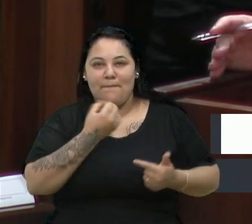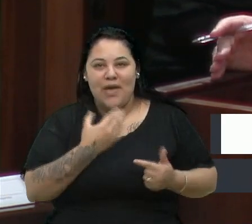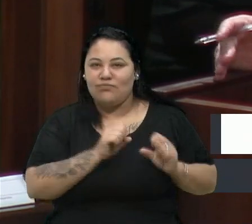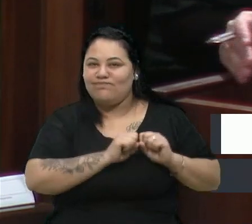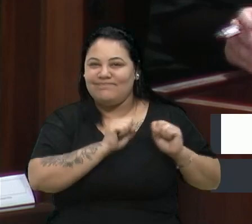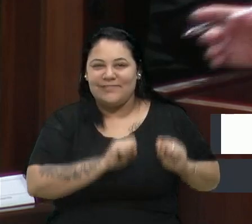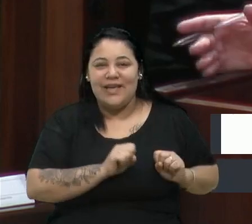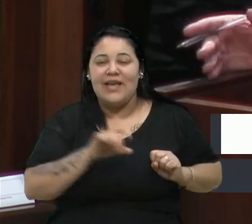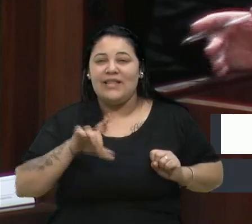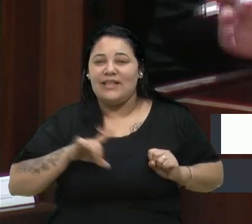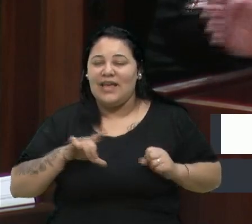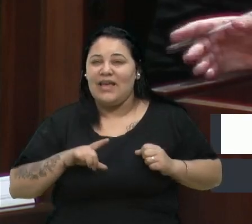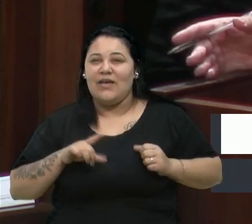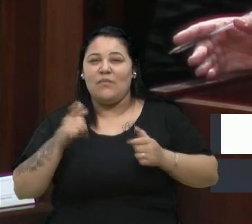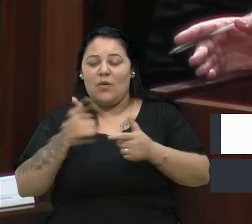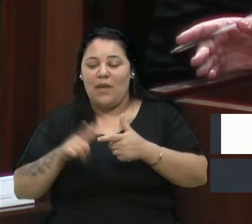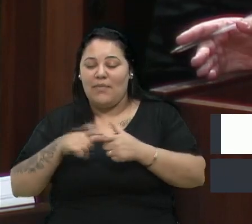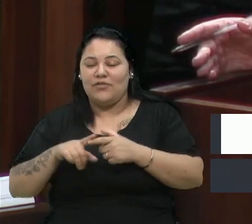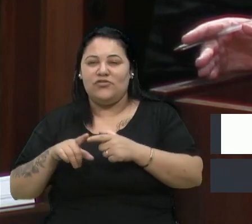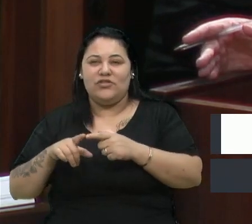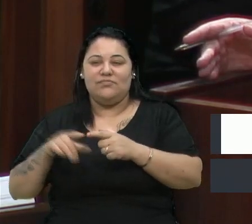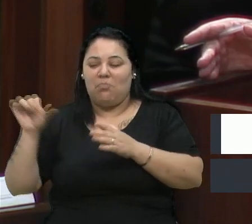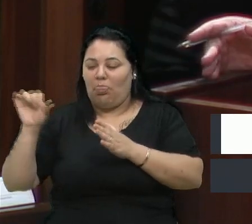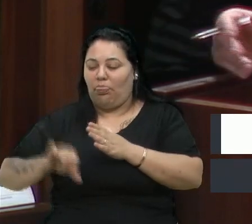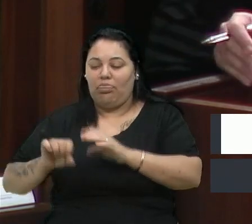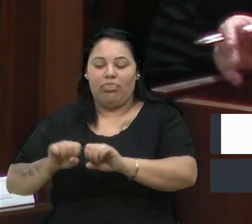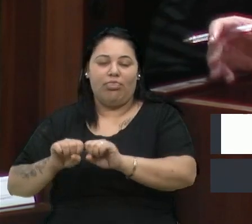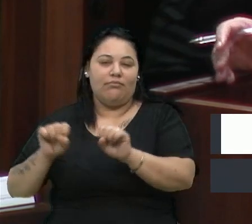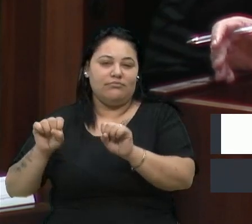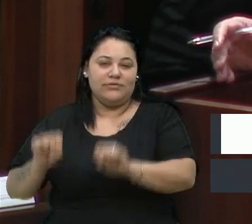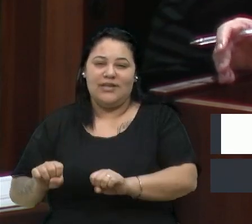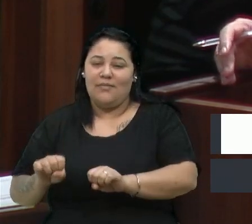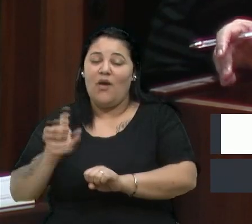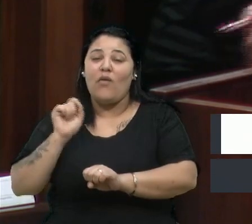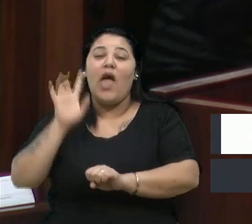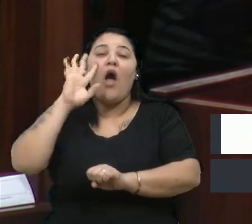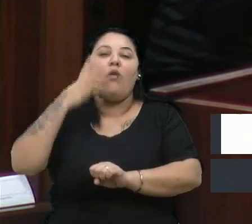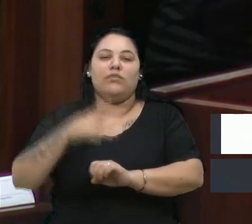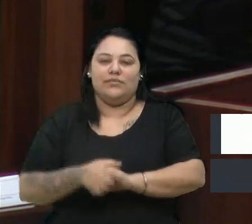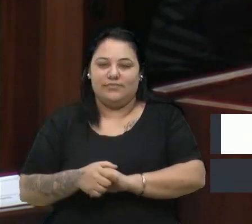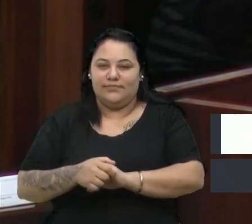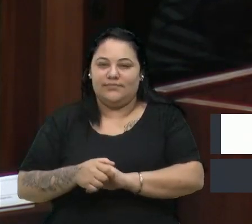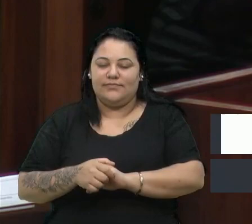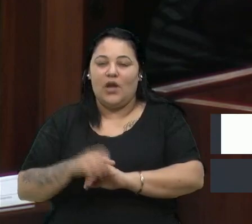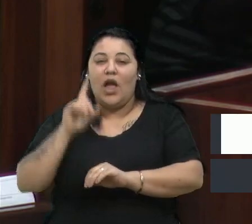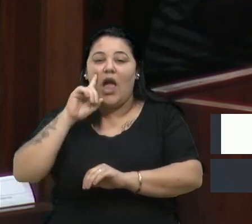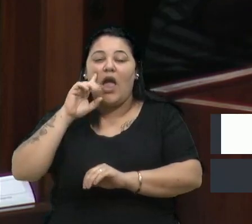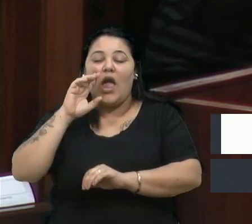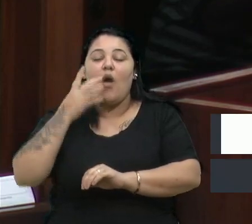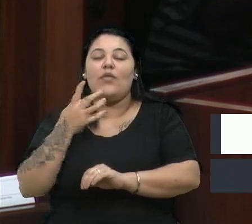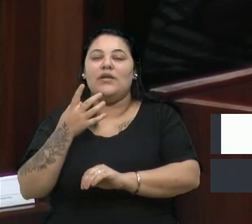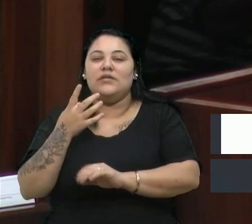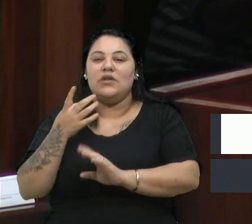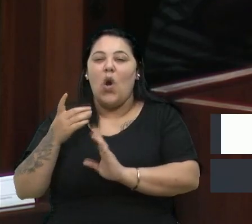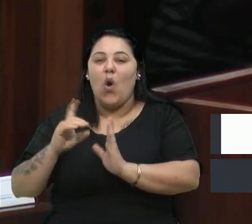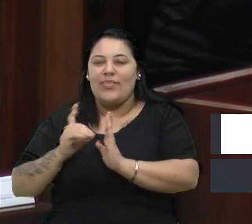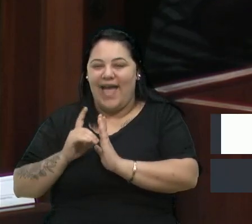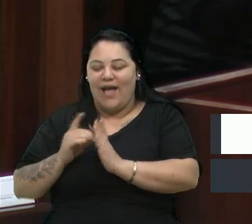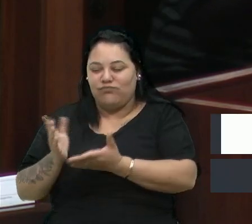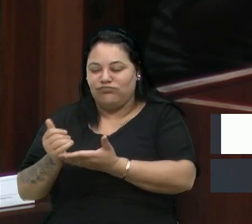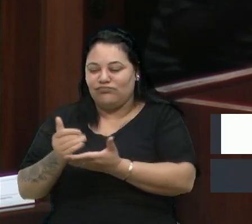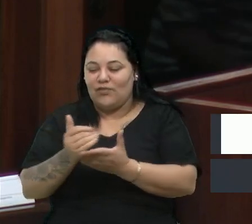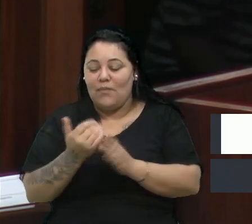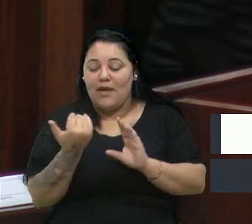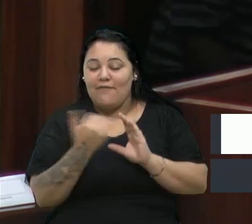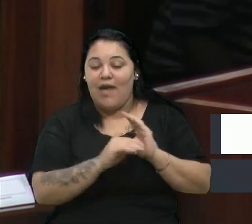existem problemas de queda de sistema. E aí o que acontece? Os dados que precisam ser enviados para o Ministério